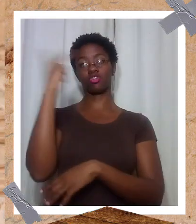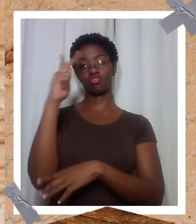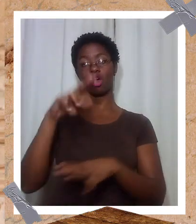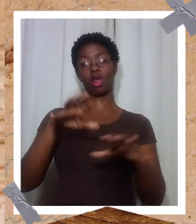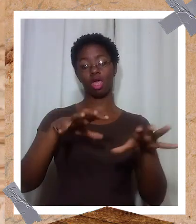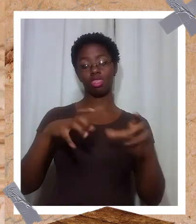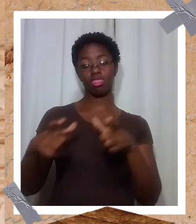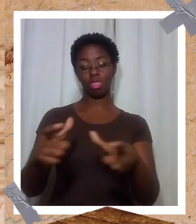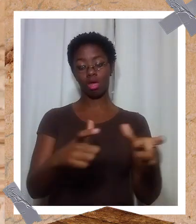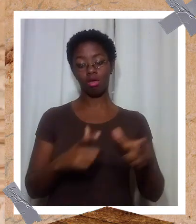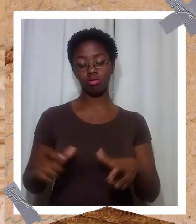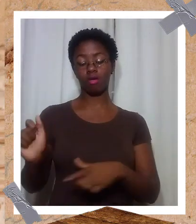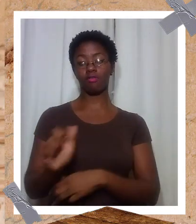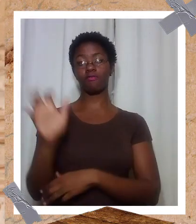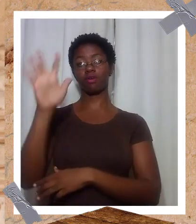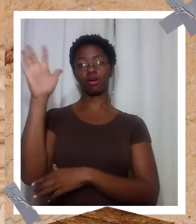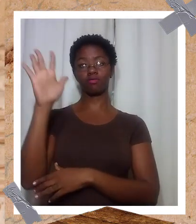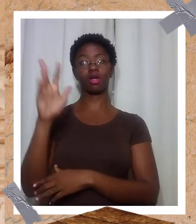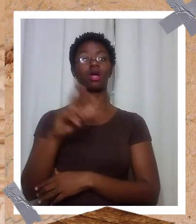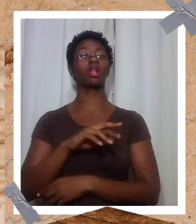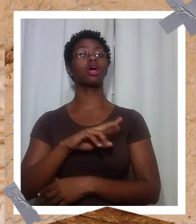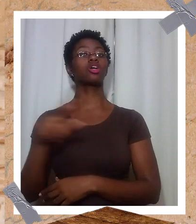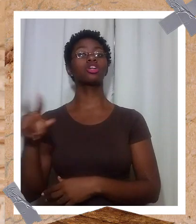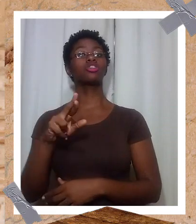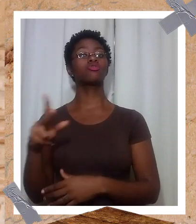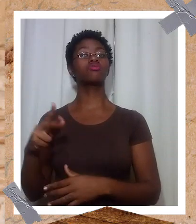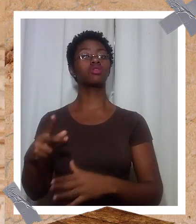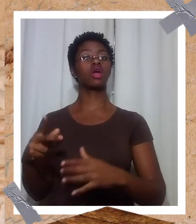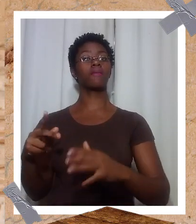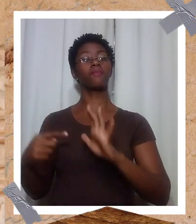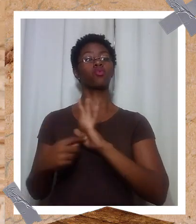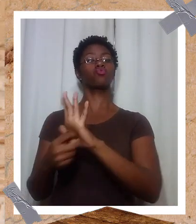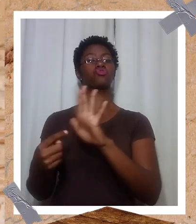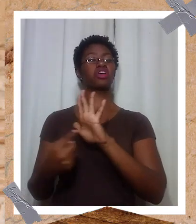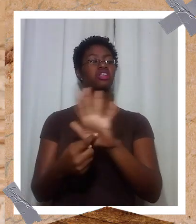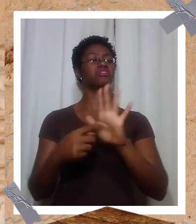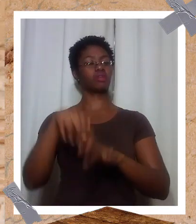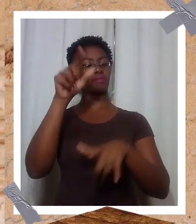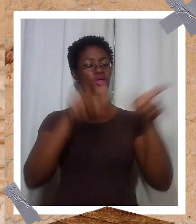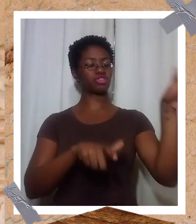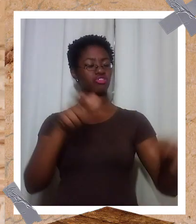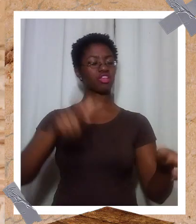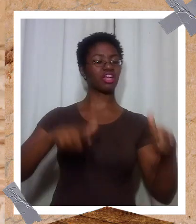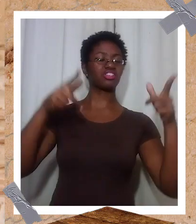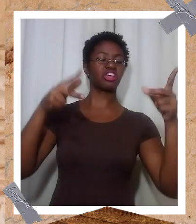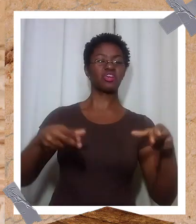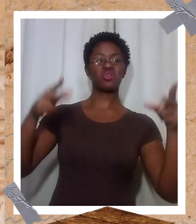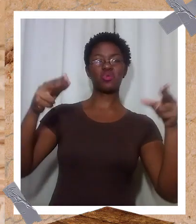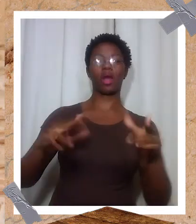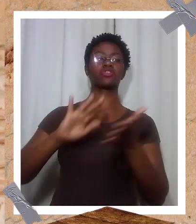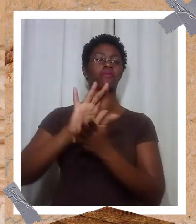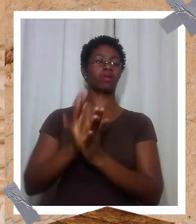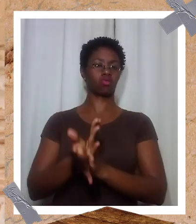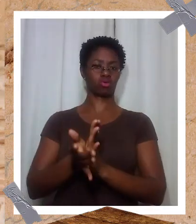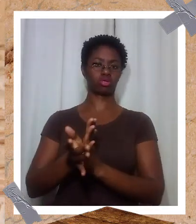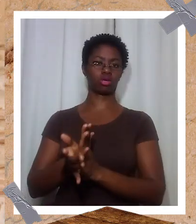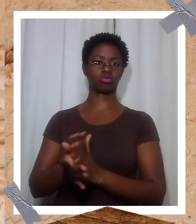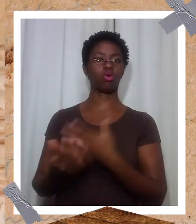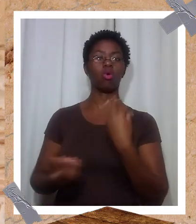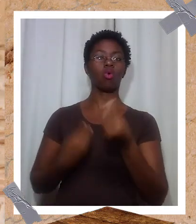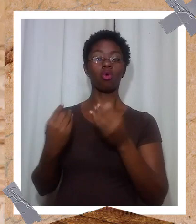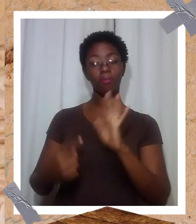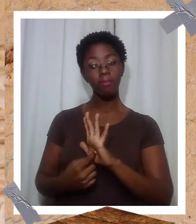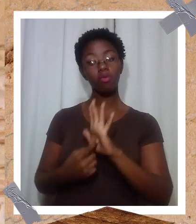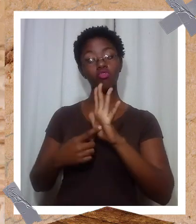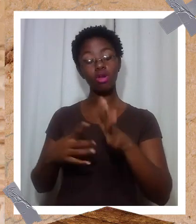favela sem necessariamente reforçar estereótipos de personagens desse lugar. Então, como trabalhar a